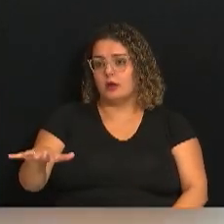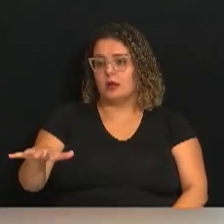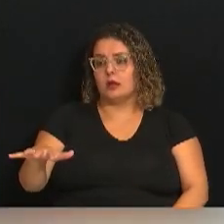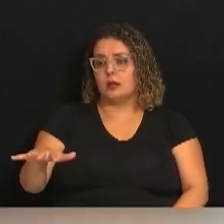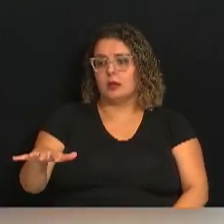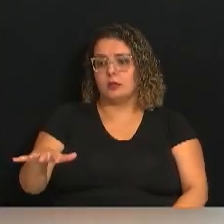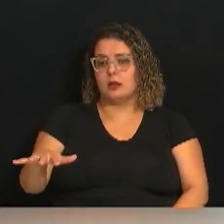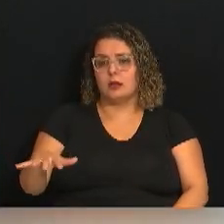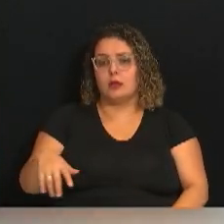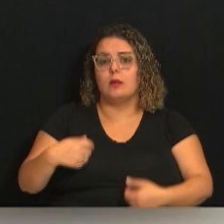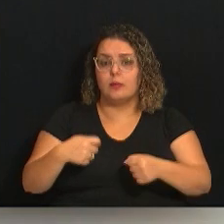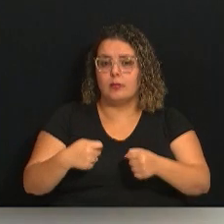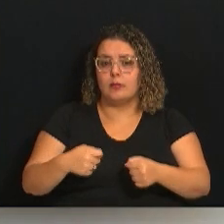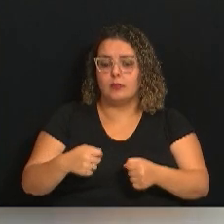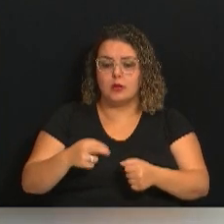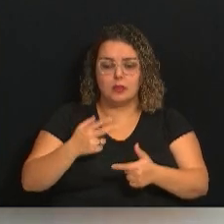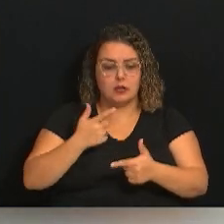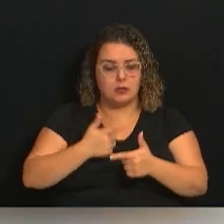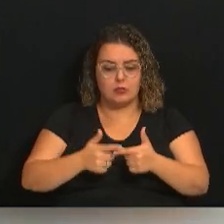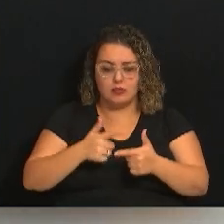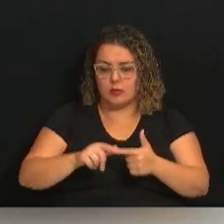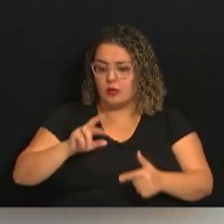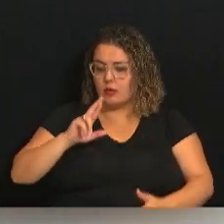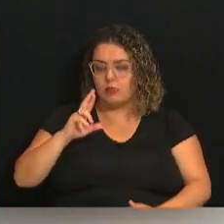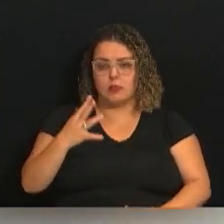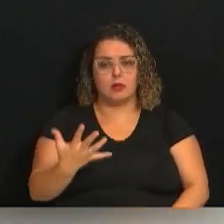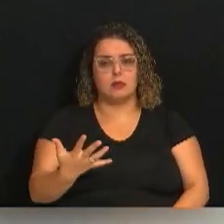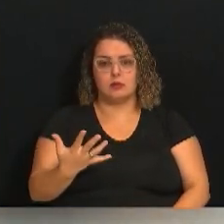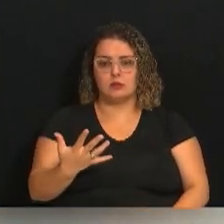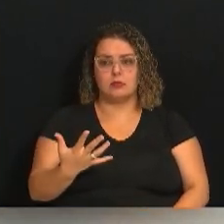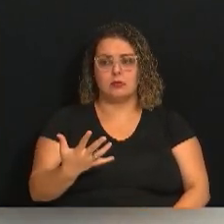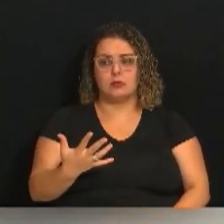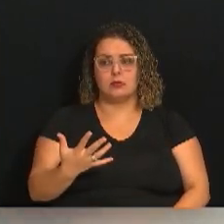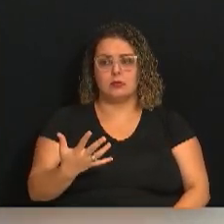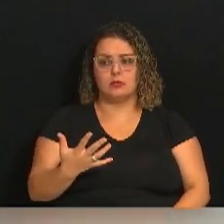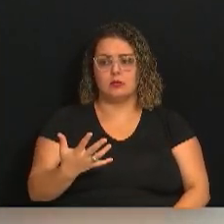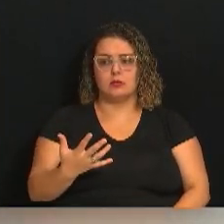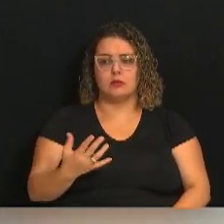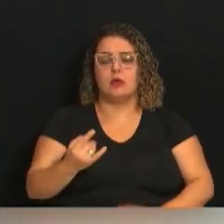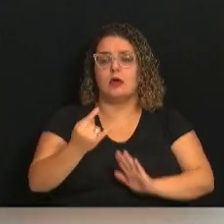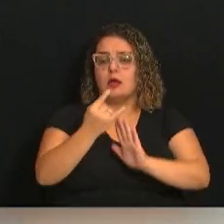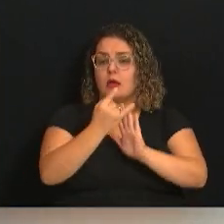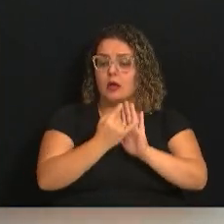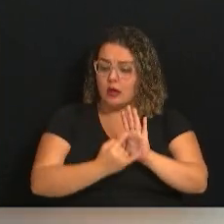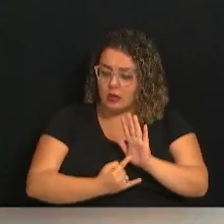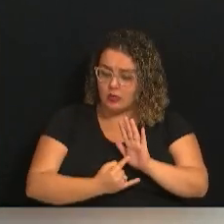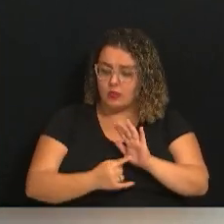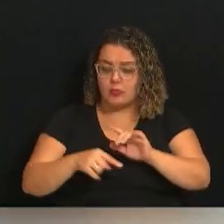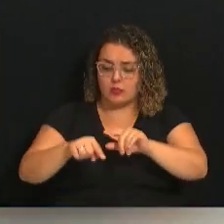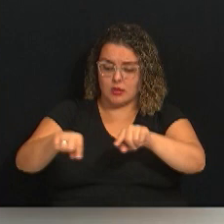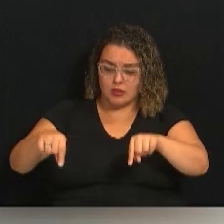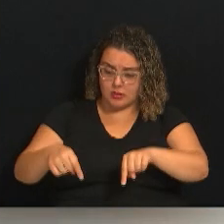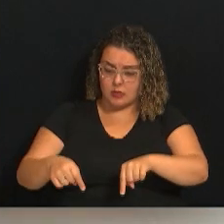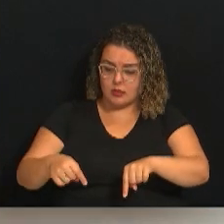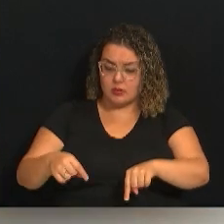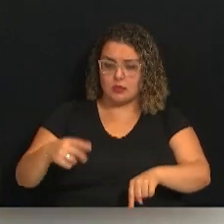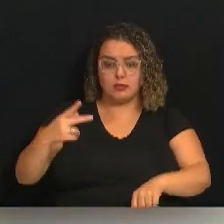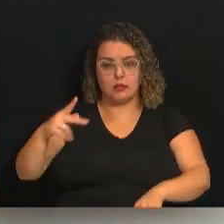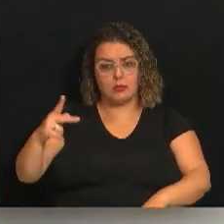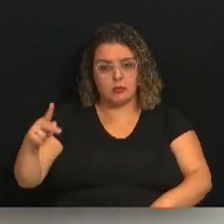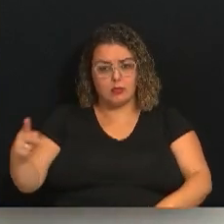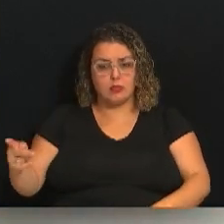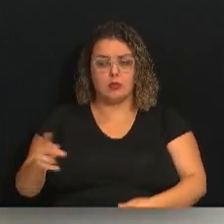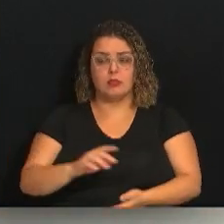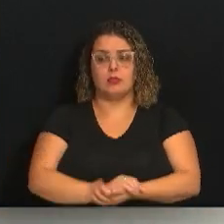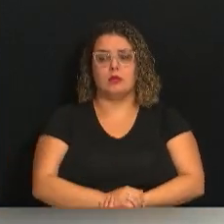precisa ser resolvido. Além da questão de segurança e regularização das terras. Porque